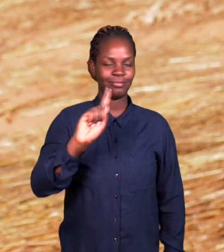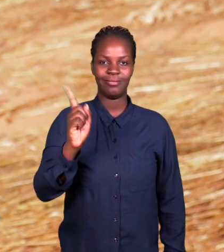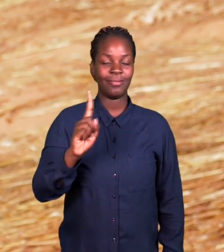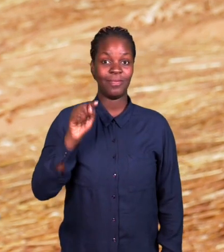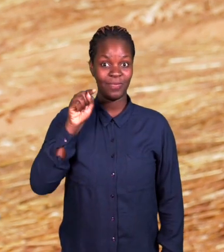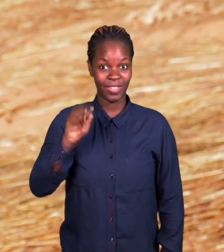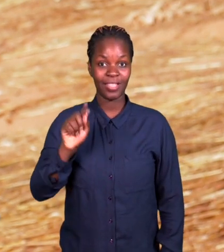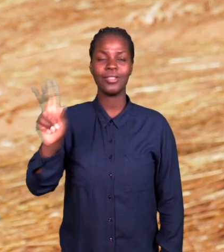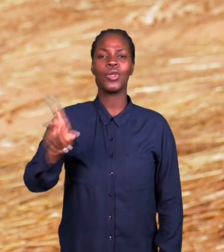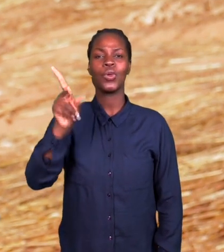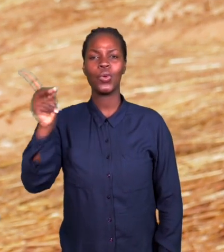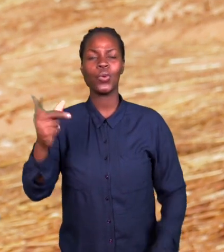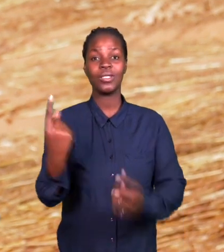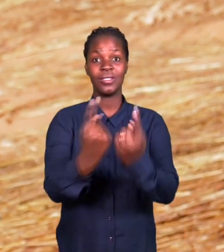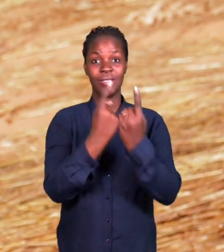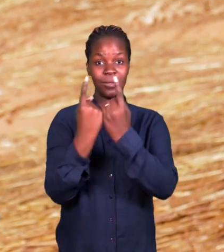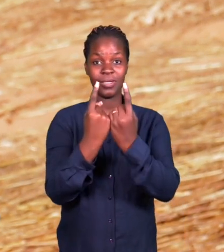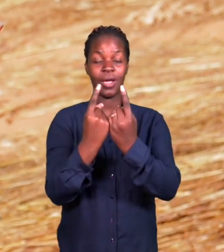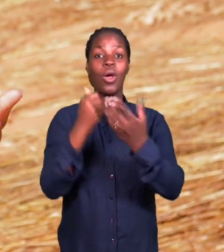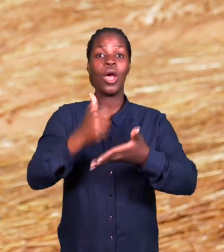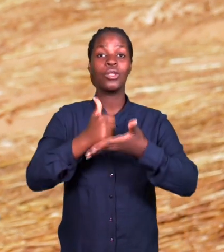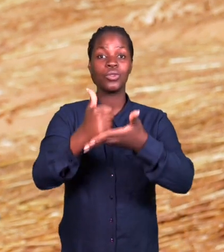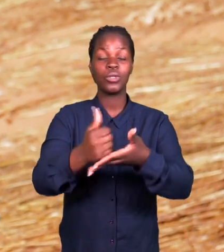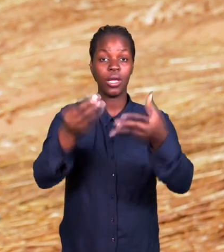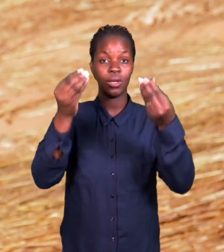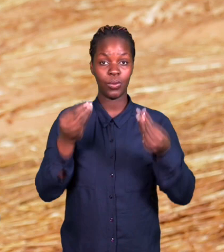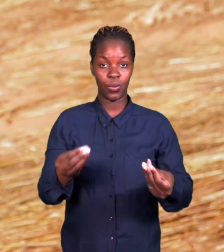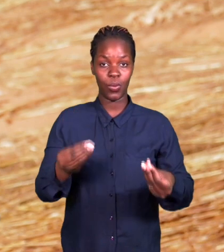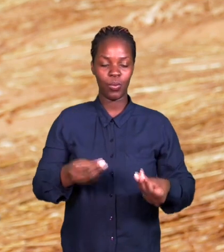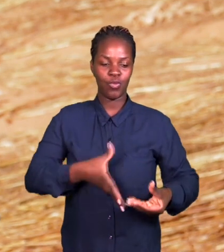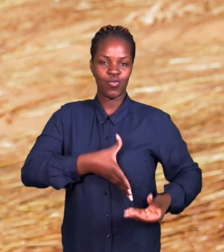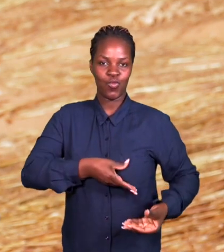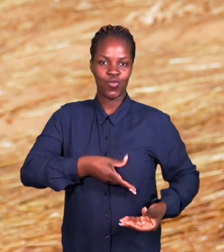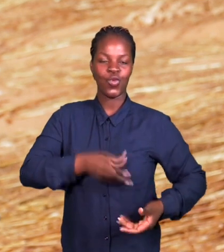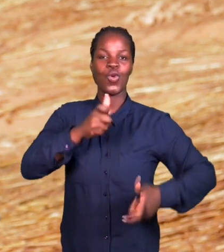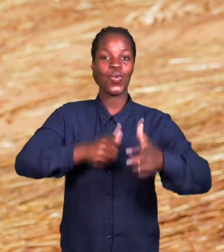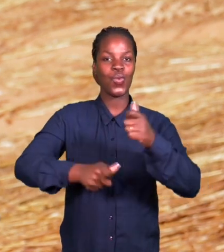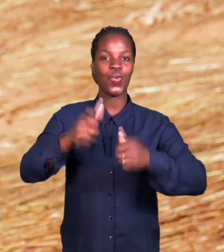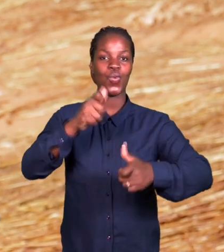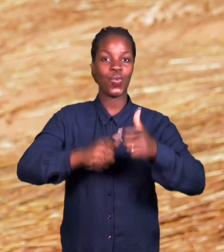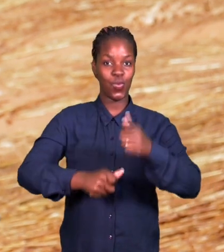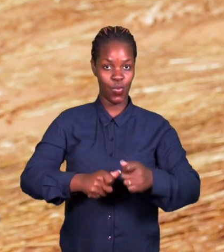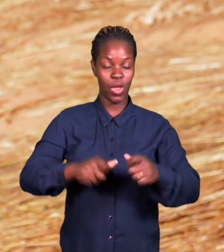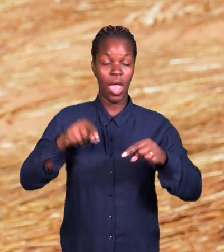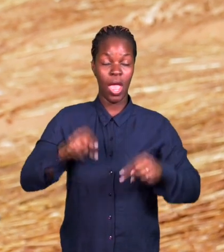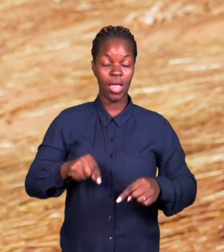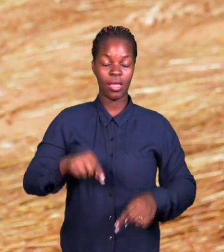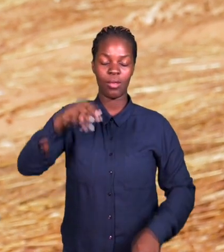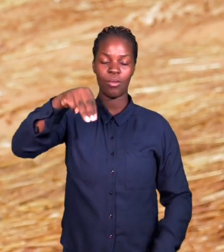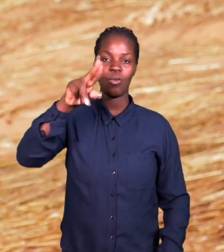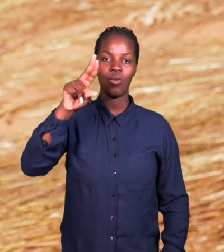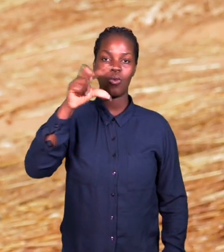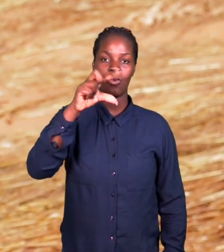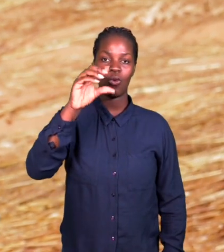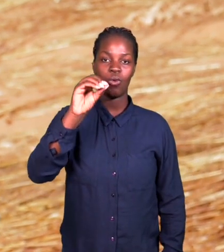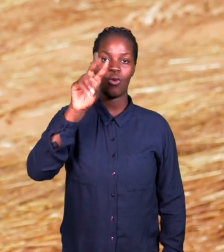é, estes e outros benefícios são fornecidos através do leite materno. Aqui no distrito de